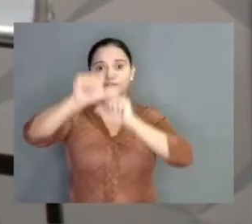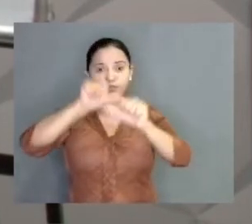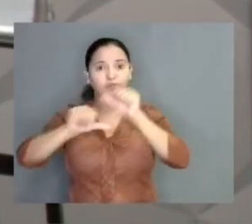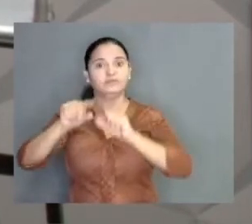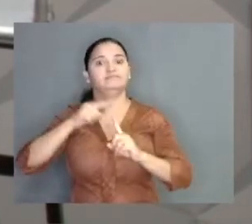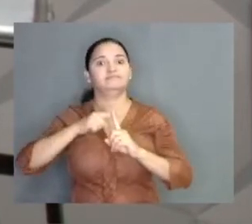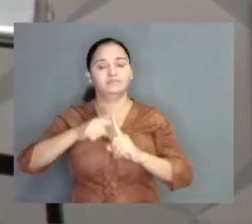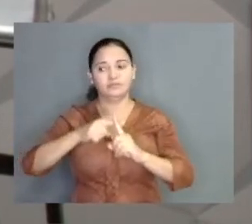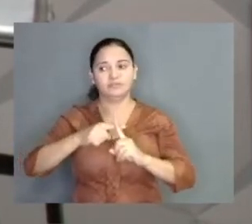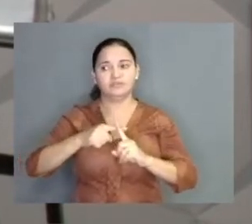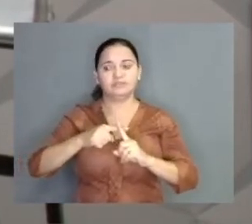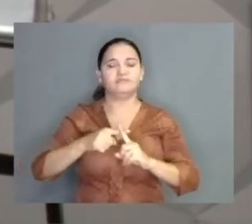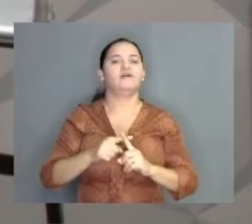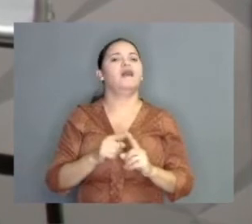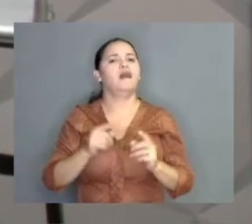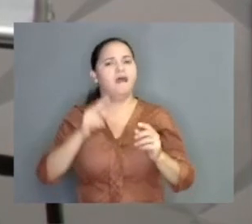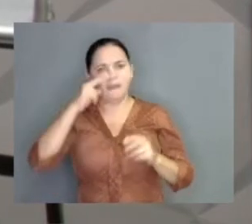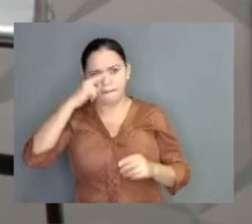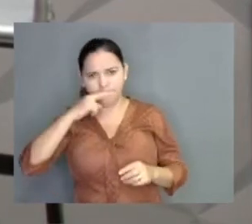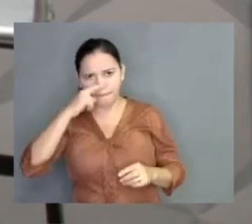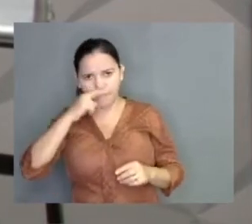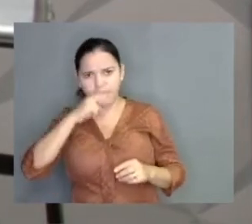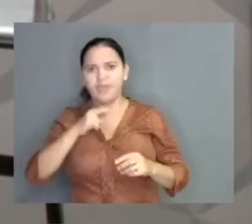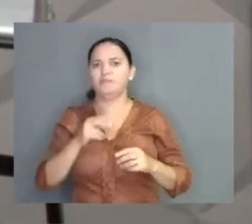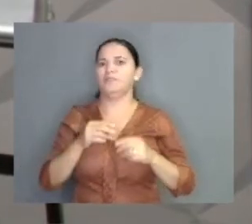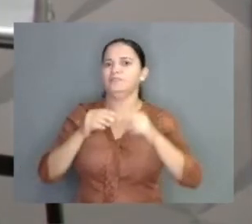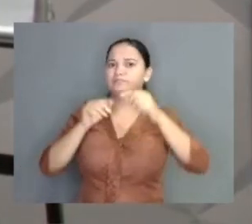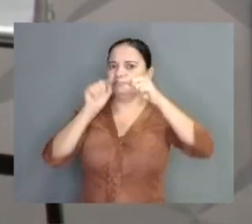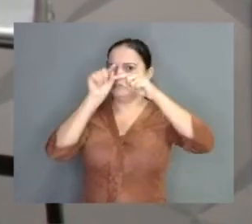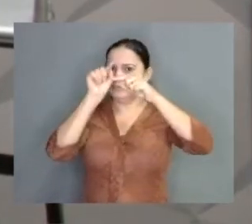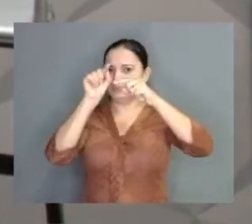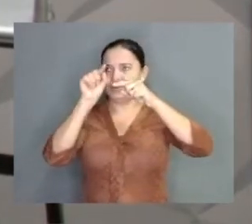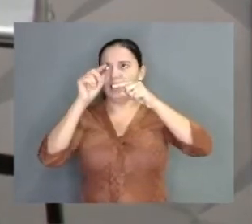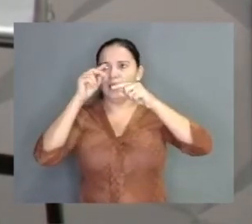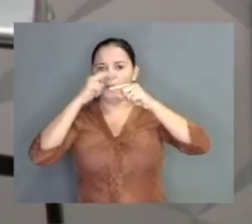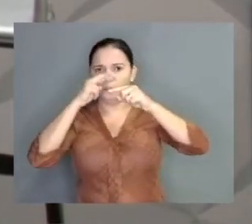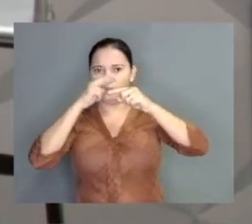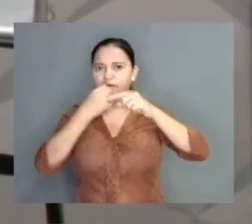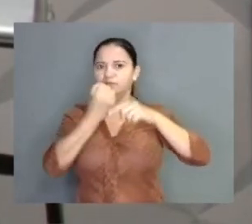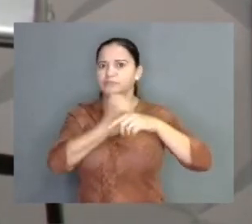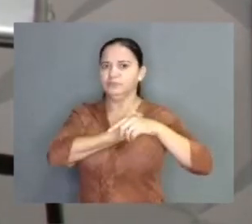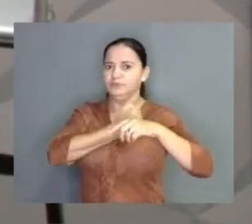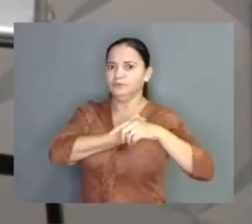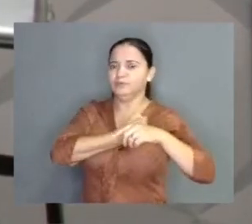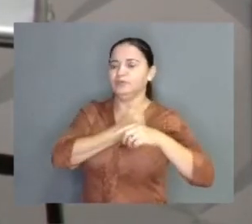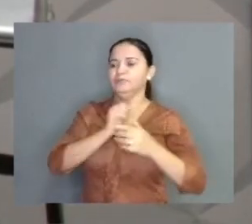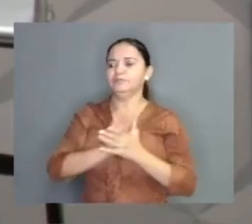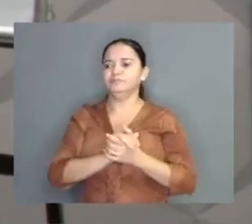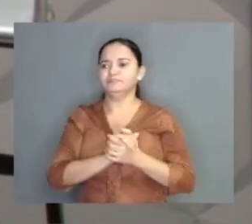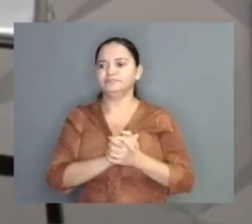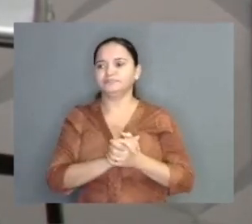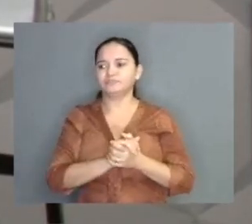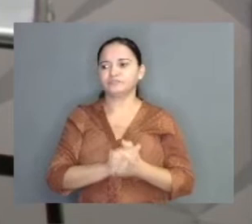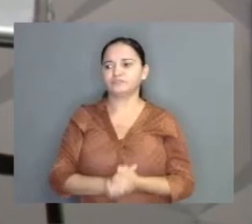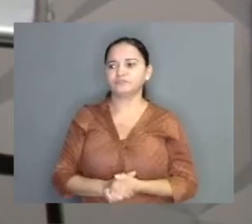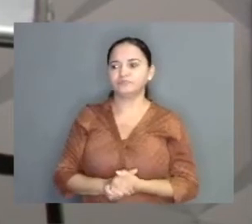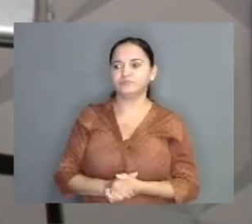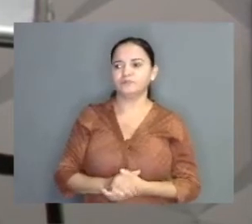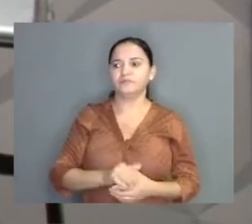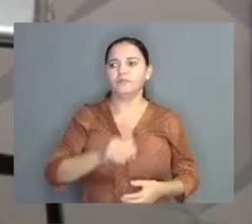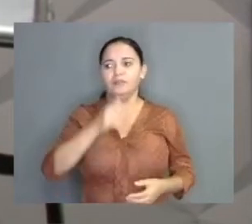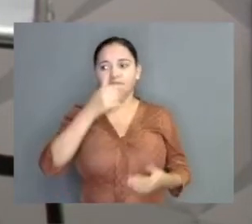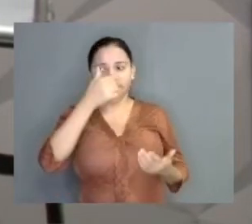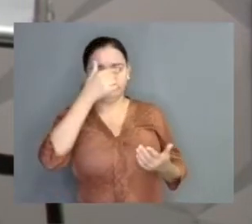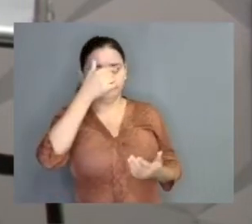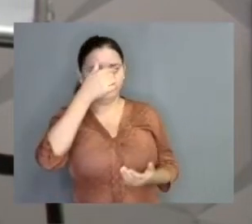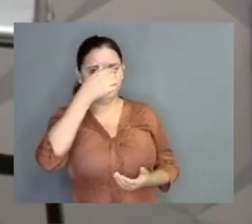serve para o numerador e denominador. Então, ó, 2 para o 3 e 2